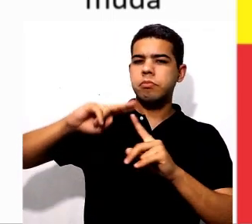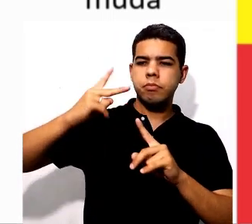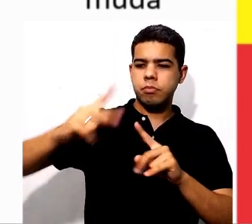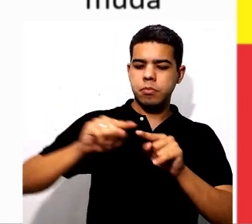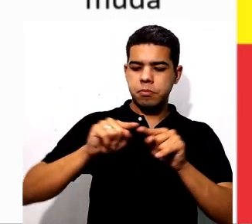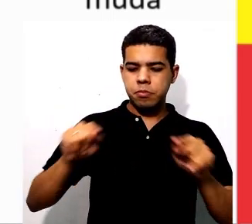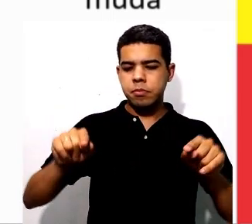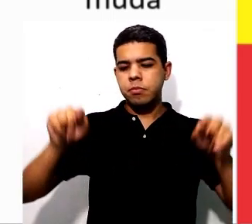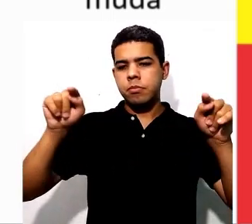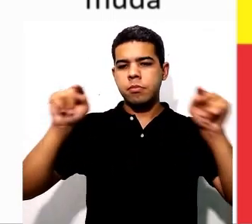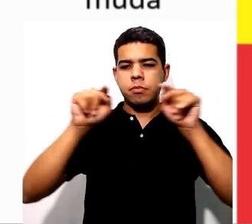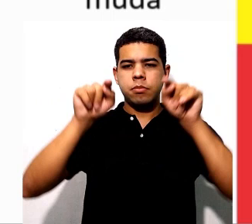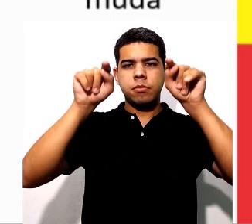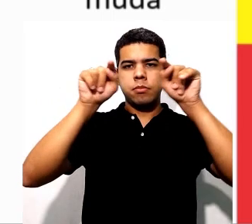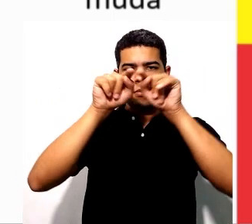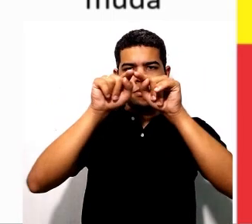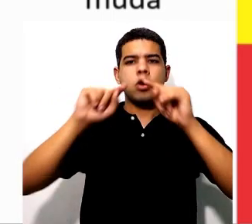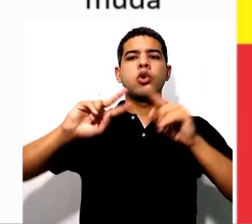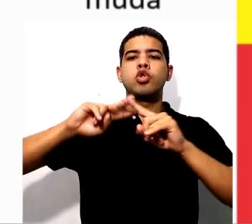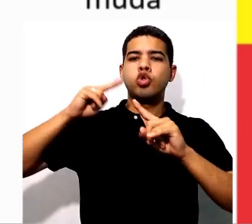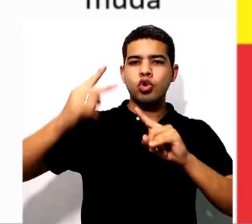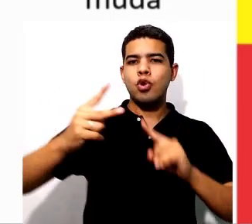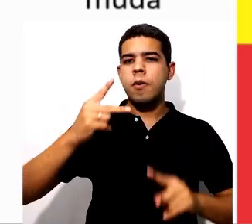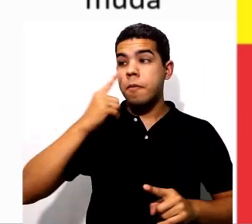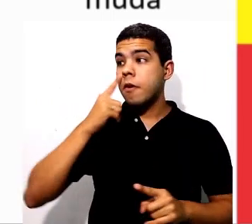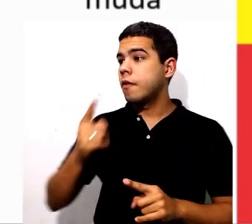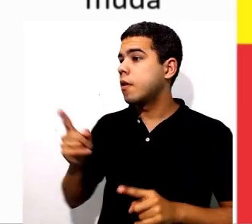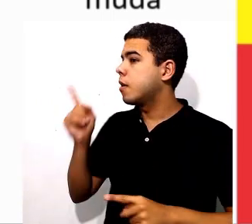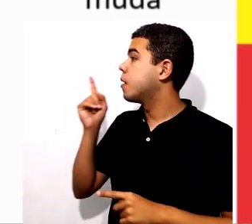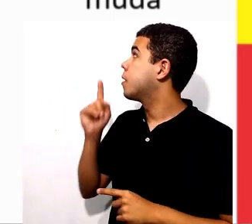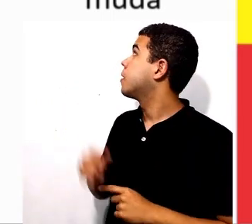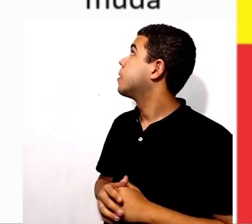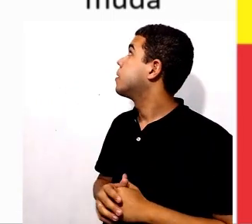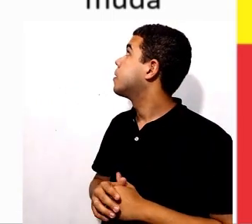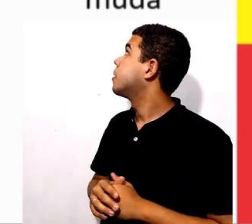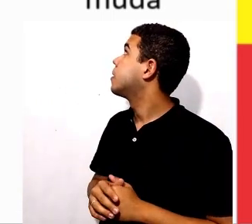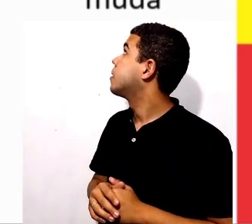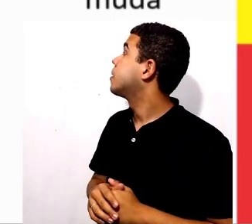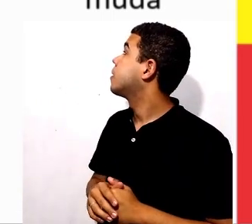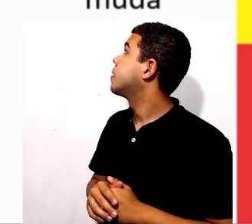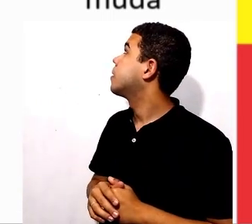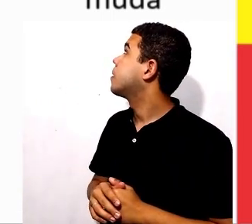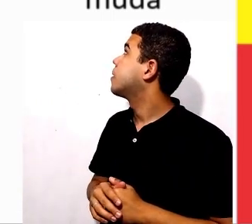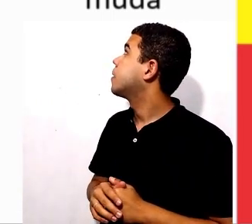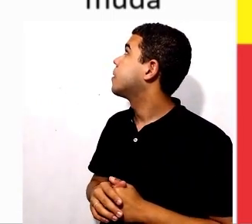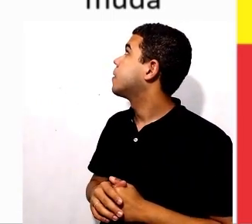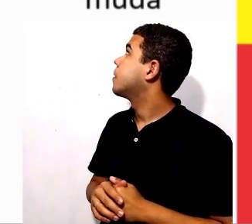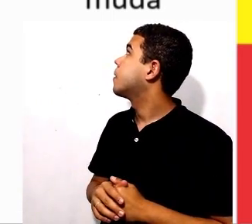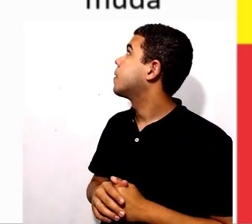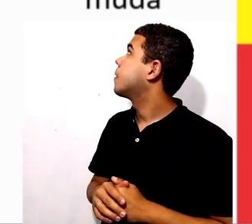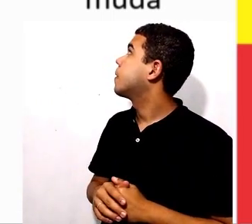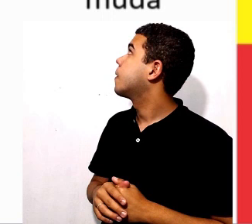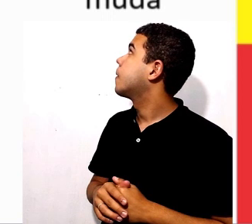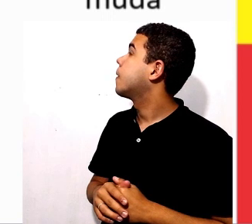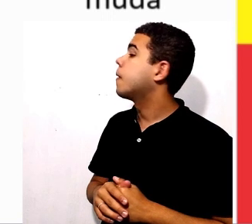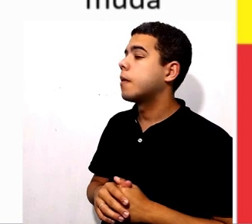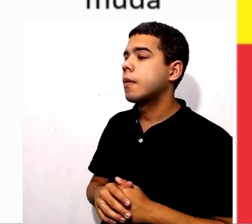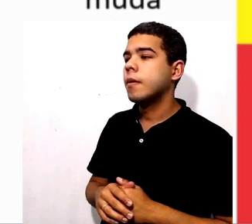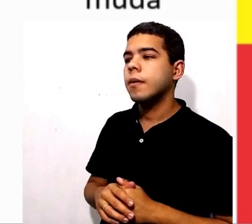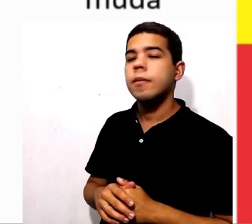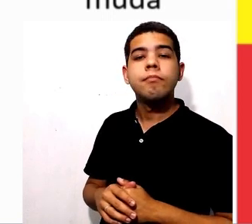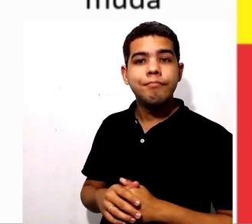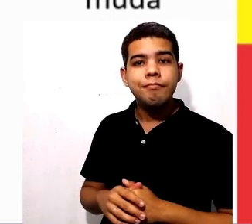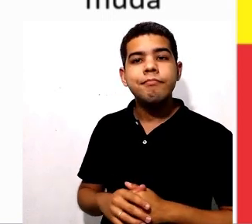de 6 é 12. Então, ó, aqui também é 4, mantém a proporção lá, ó, que é o 2, veja aí. E